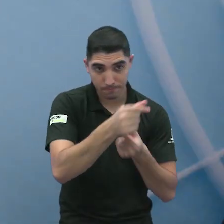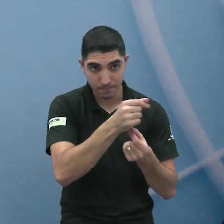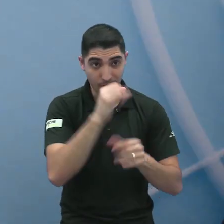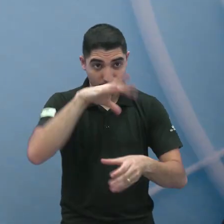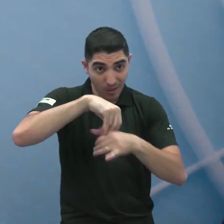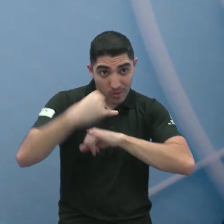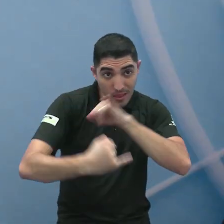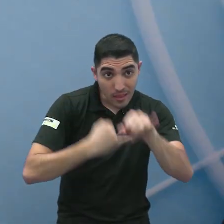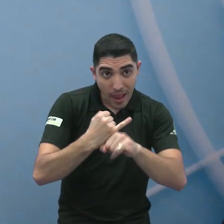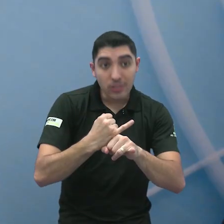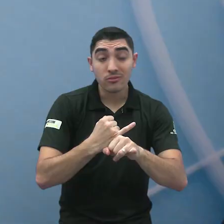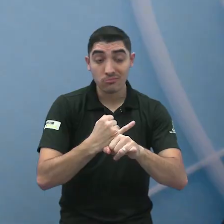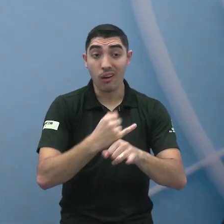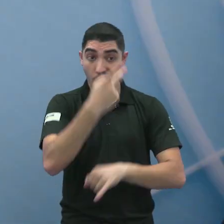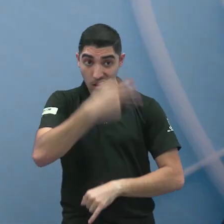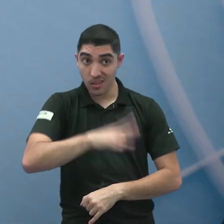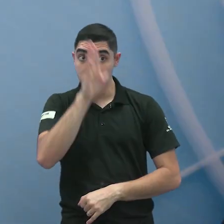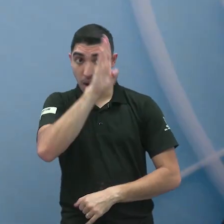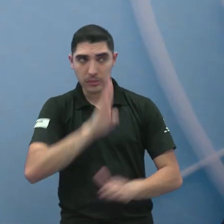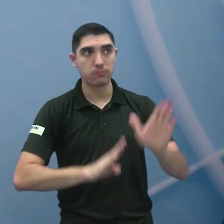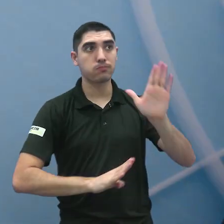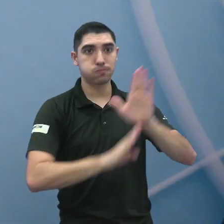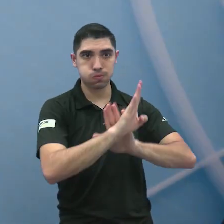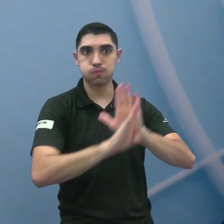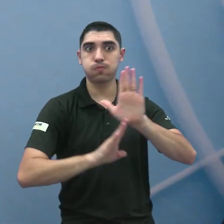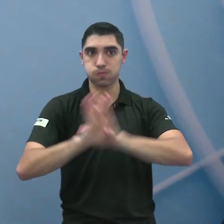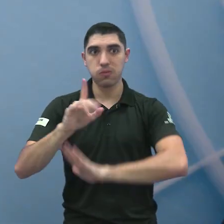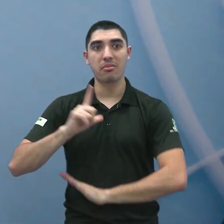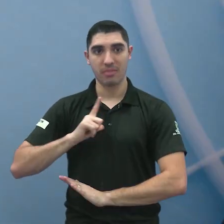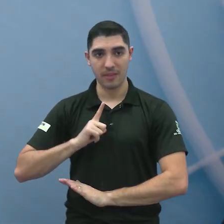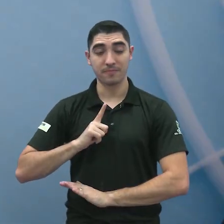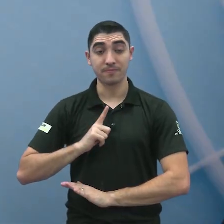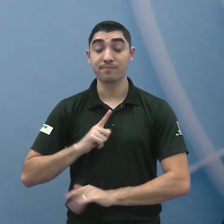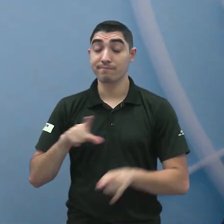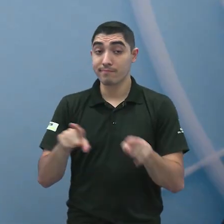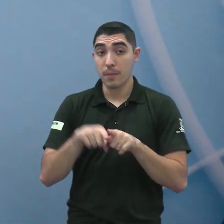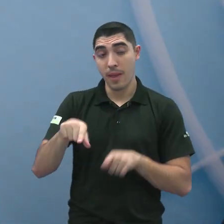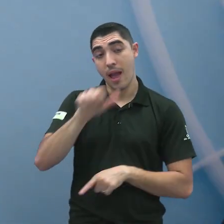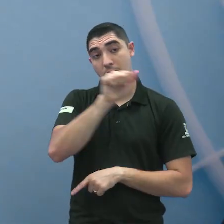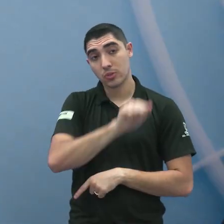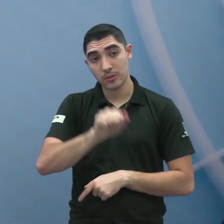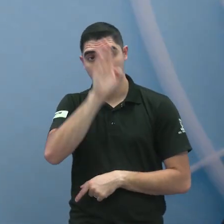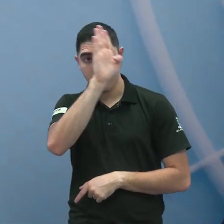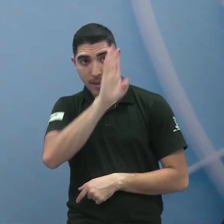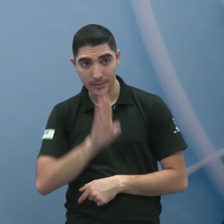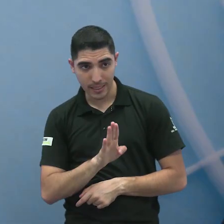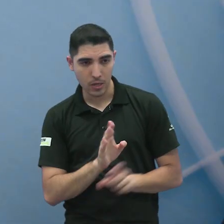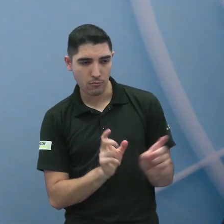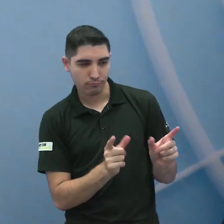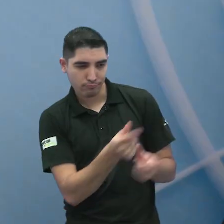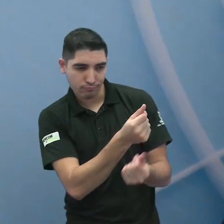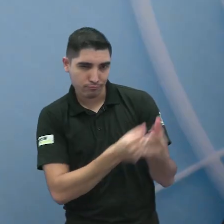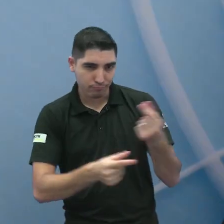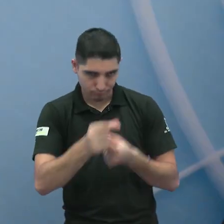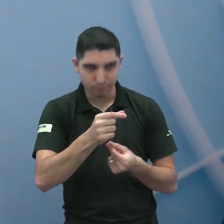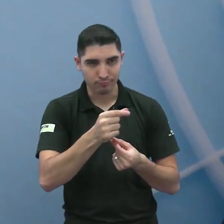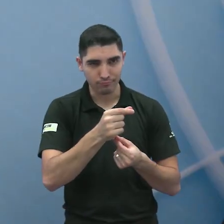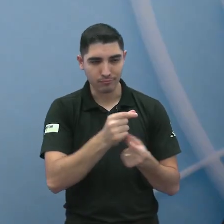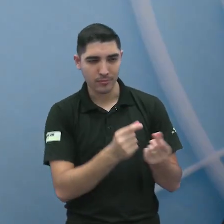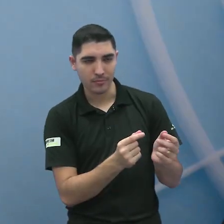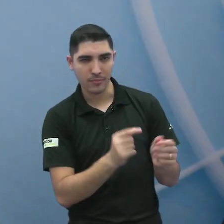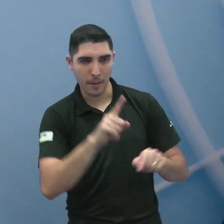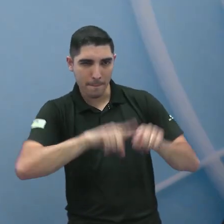não para de crescer no Brasil e, segundo dados da ABICOM, Associação Brasileira de Comércio